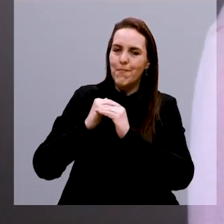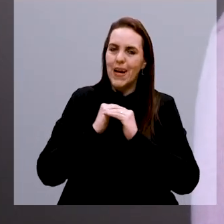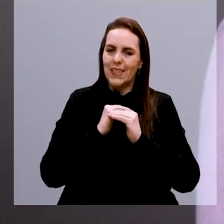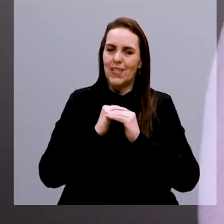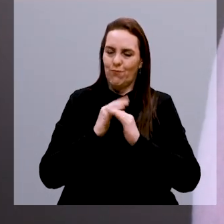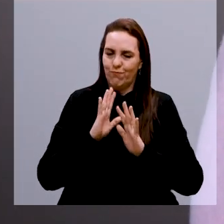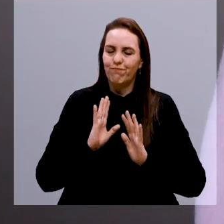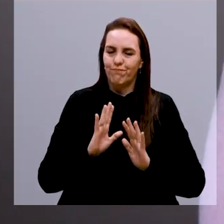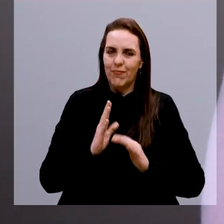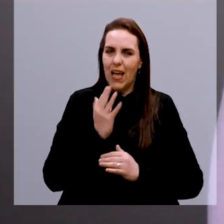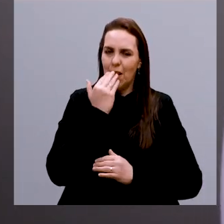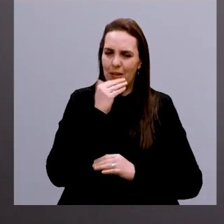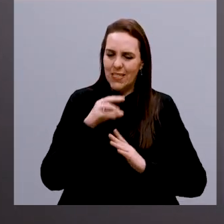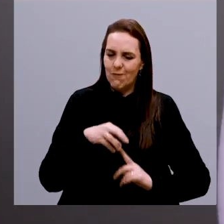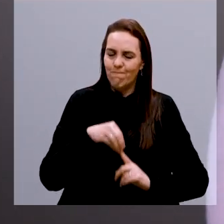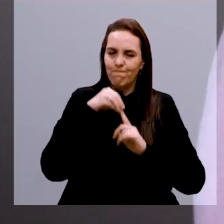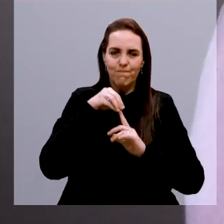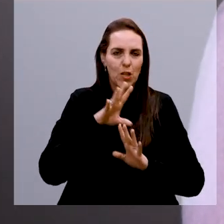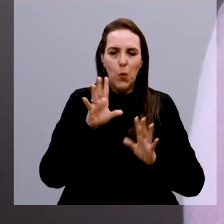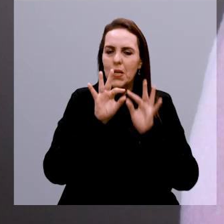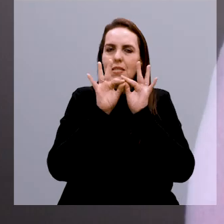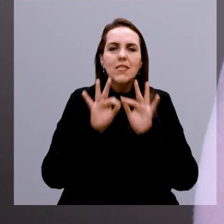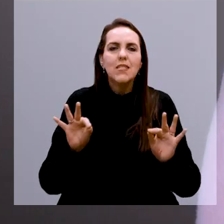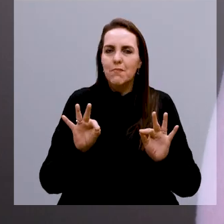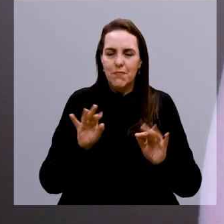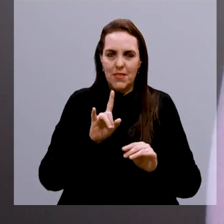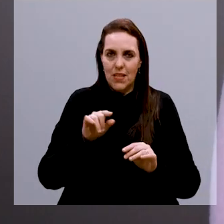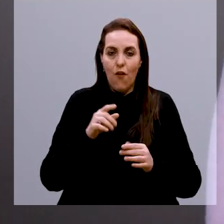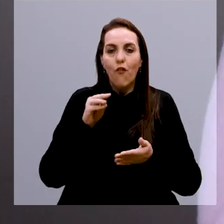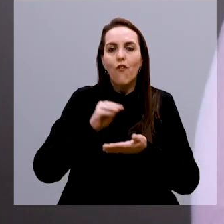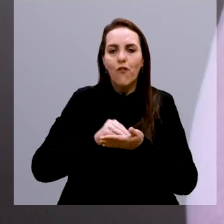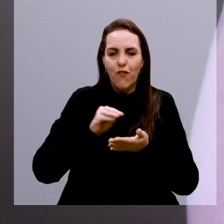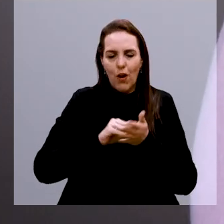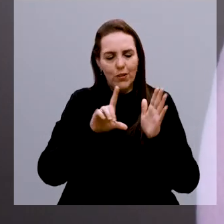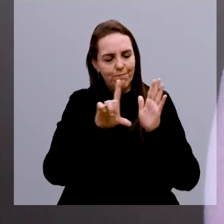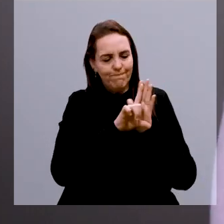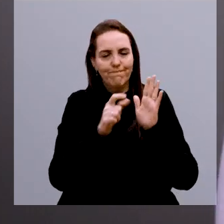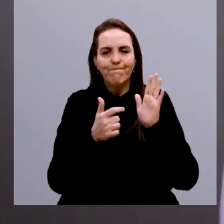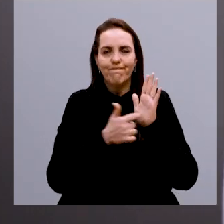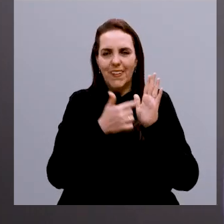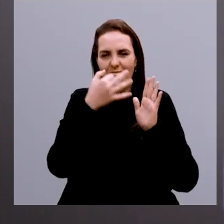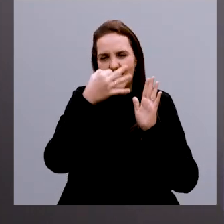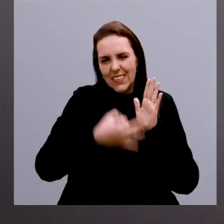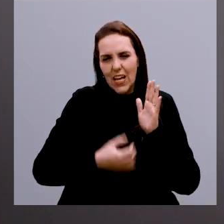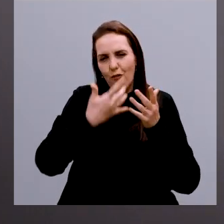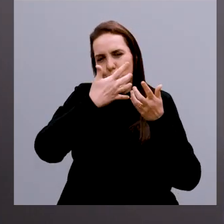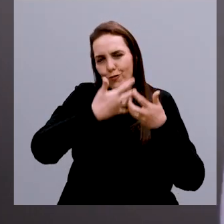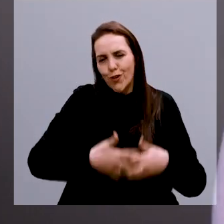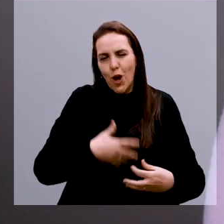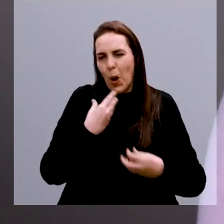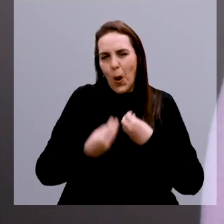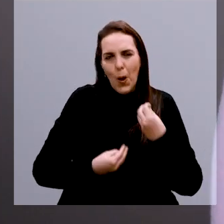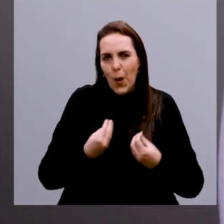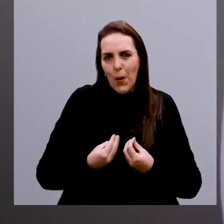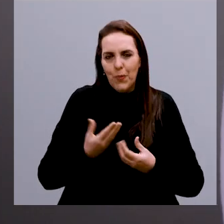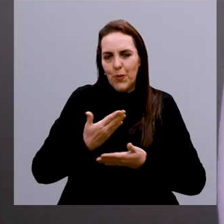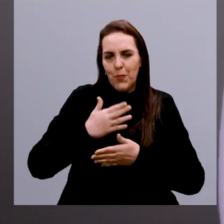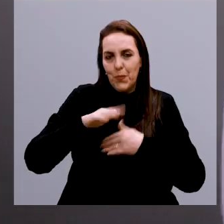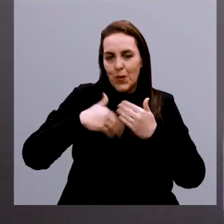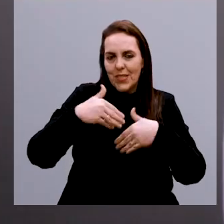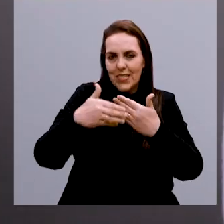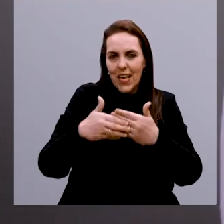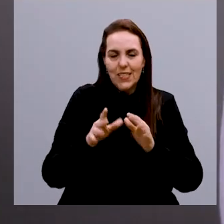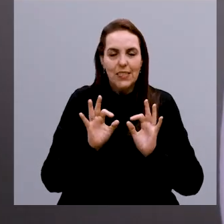ouro de alimentação. Não é simples assim, tu ir sem ver uma legislação, ver como é que funciona, né? Fazer